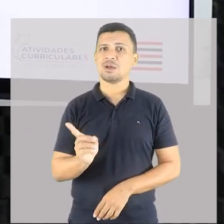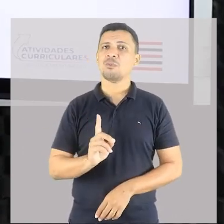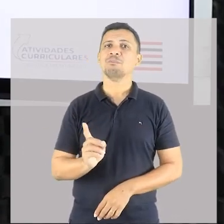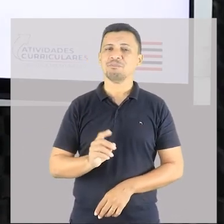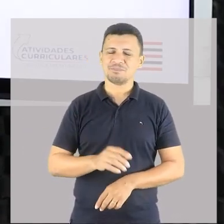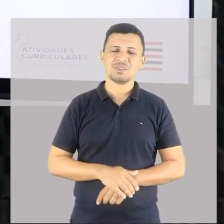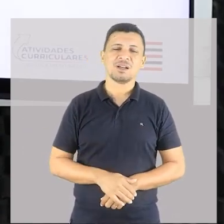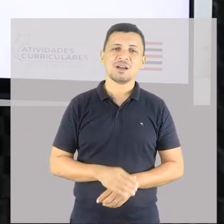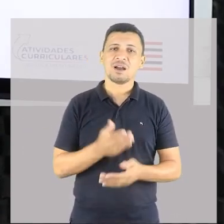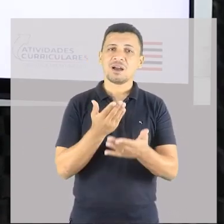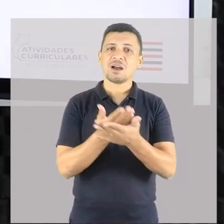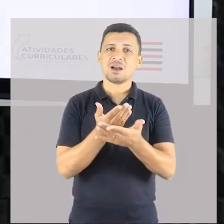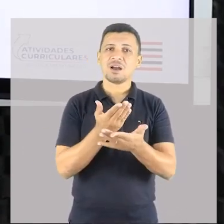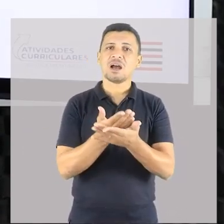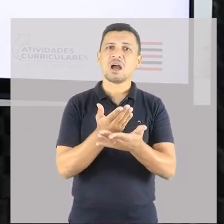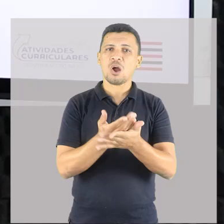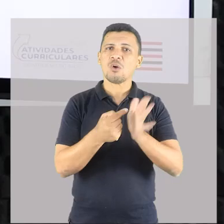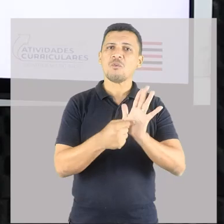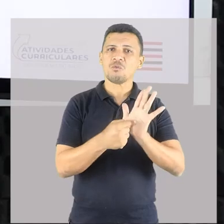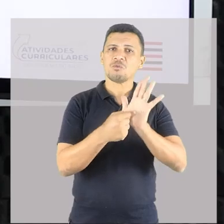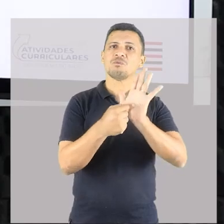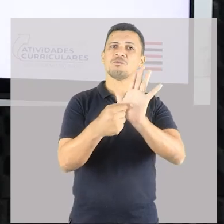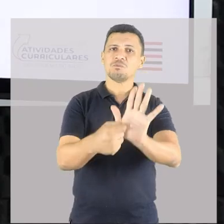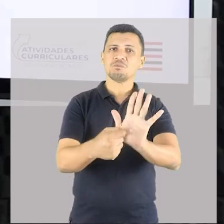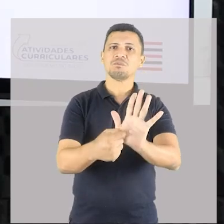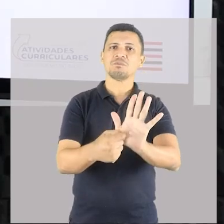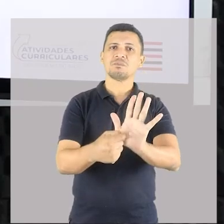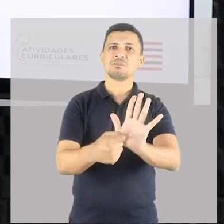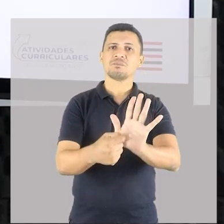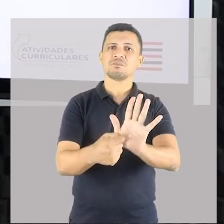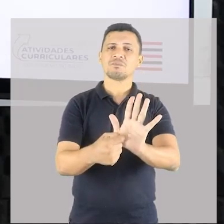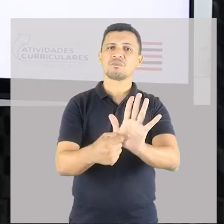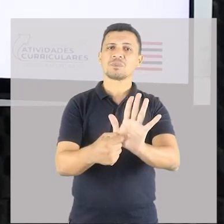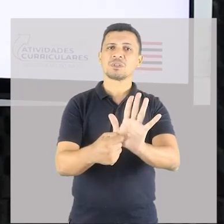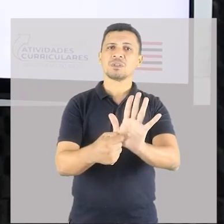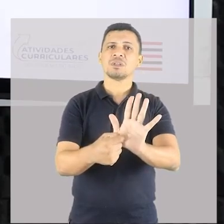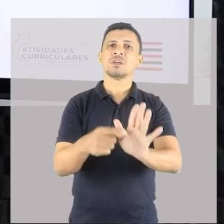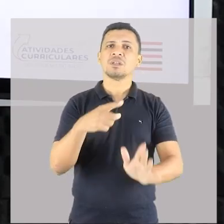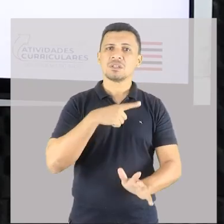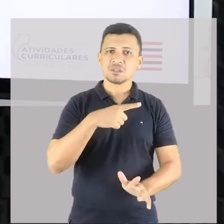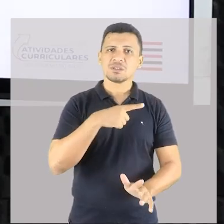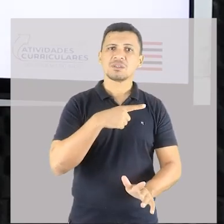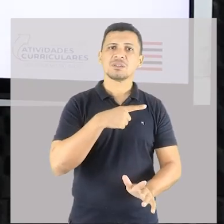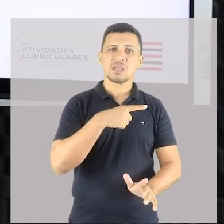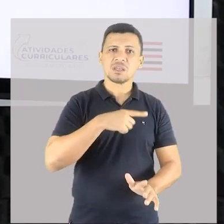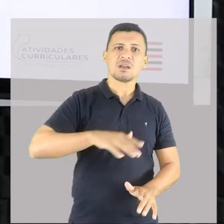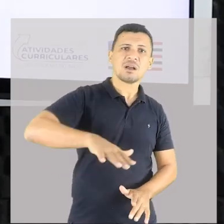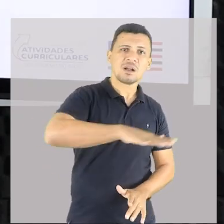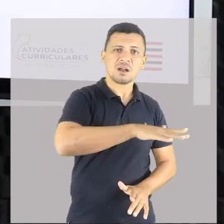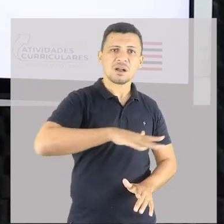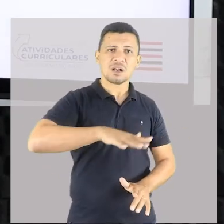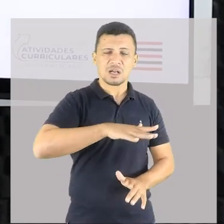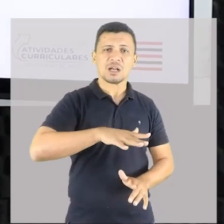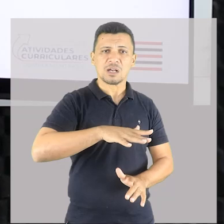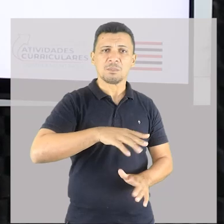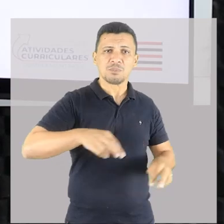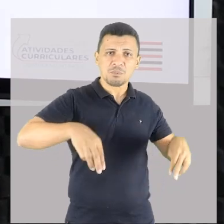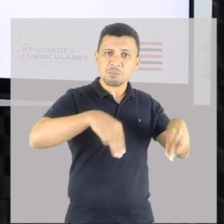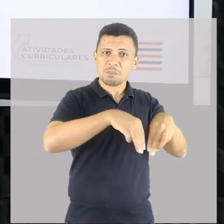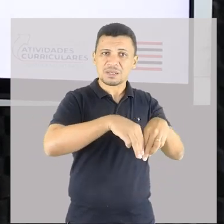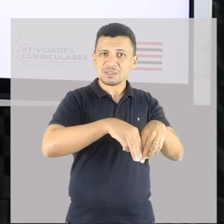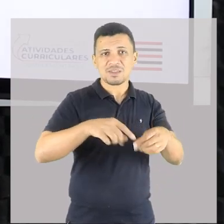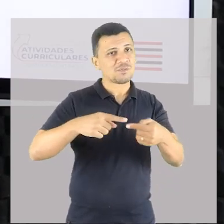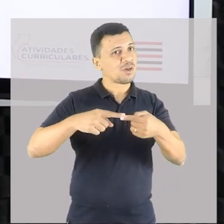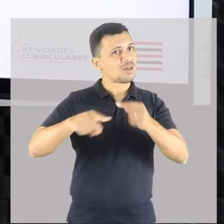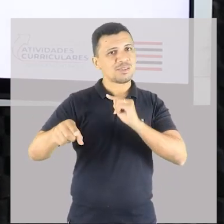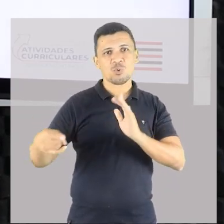aula de hoje, vou colocar exatamente o que tem campo magnético e não é ímã, tá? Porque o